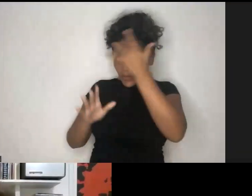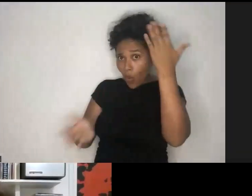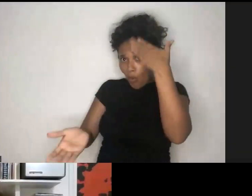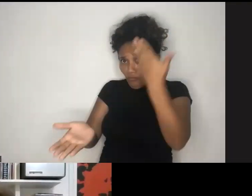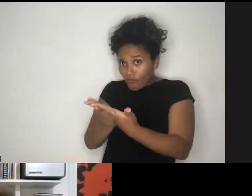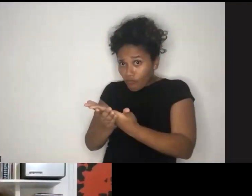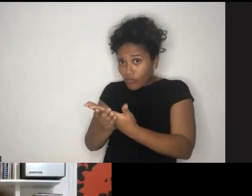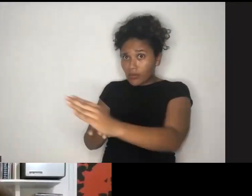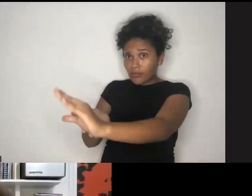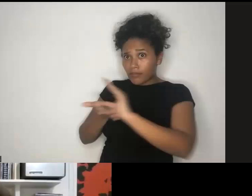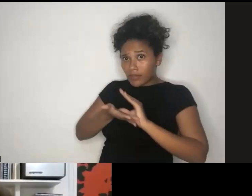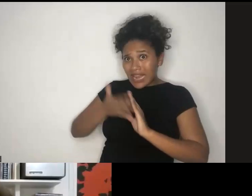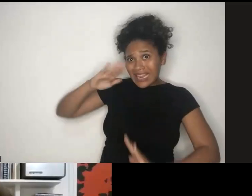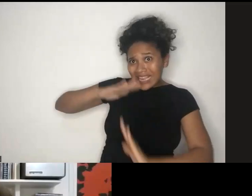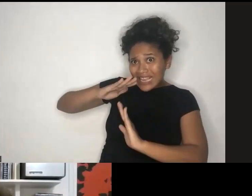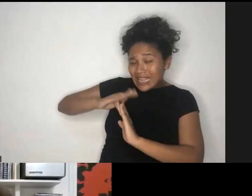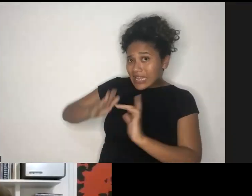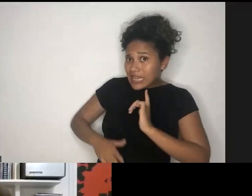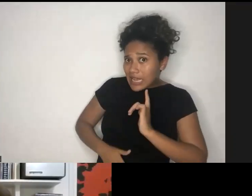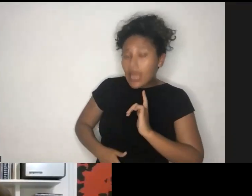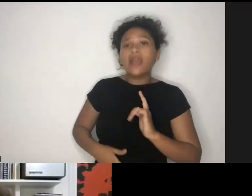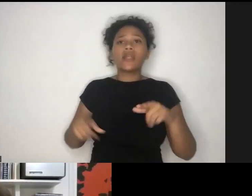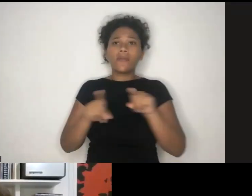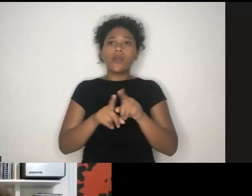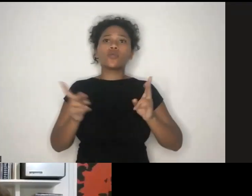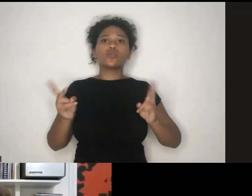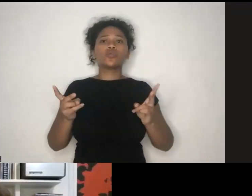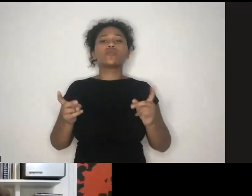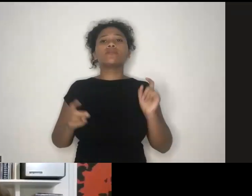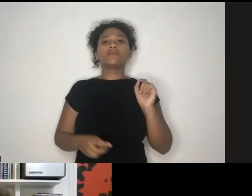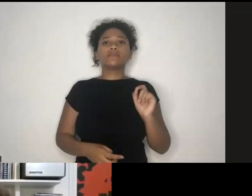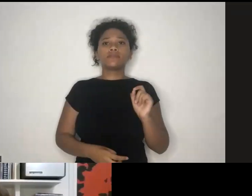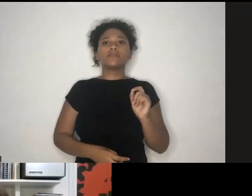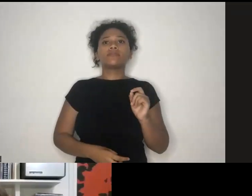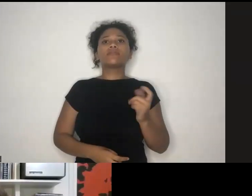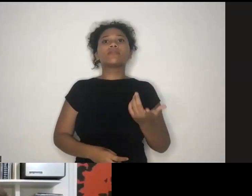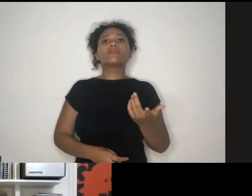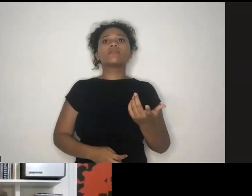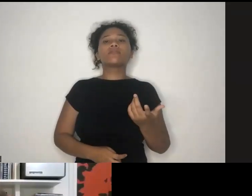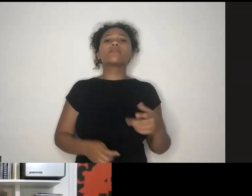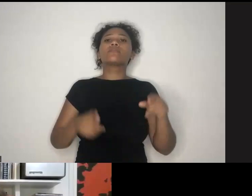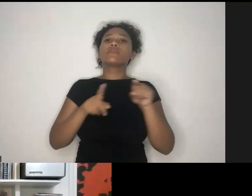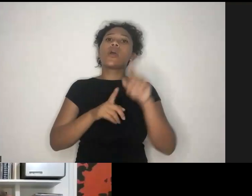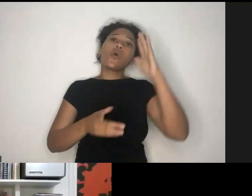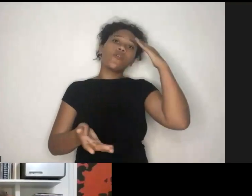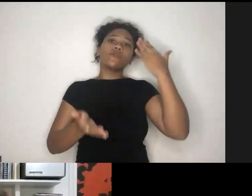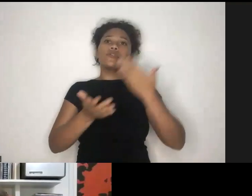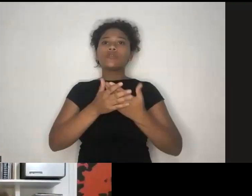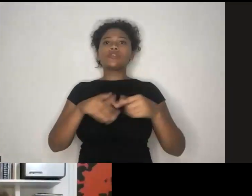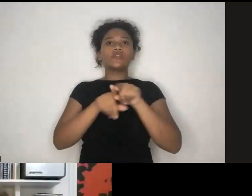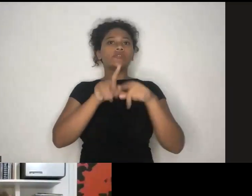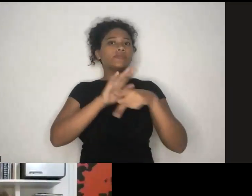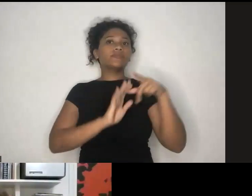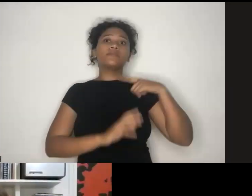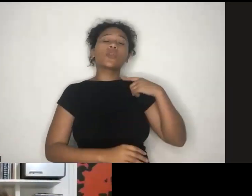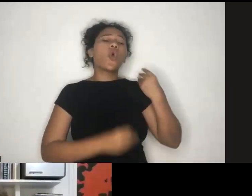recursos limitados ele continua que me parece que o trabalho acontece a gente passa de confiança e Entrega Total Como